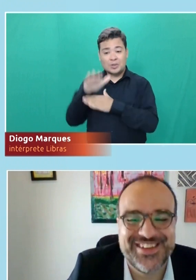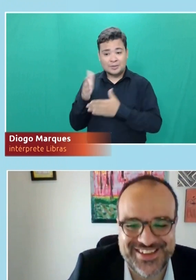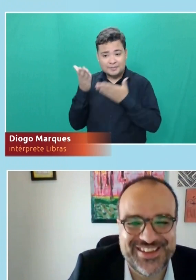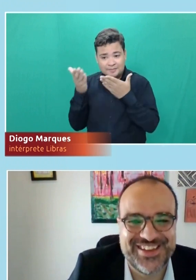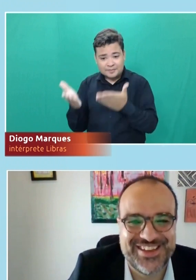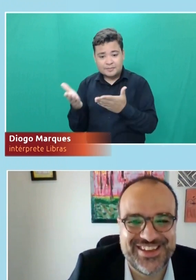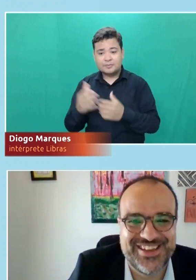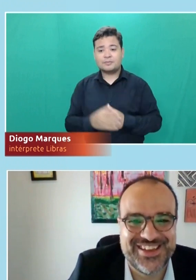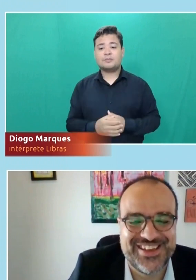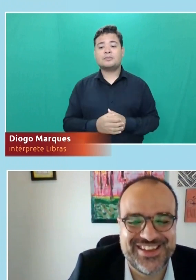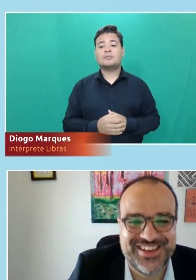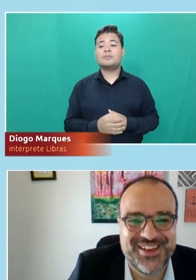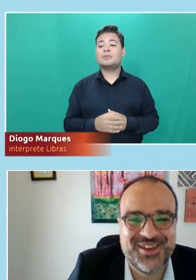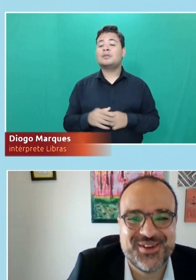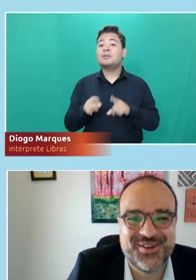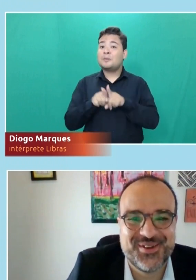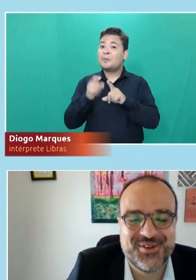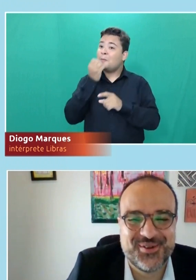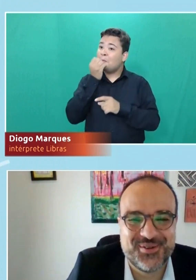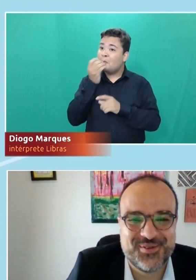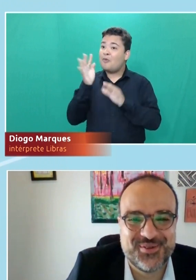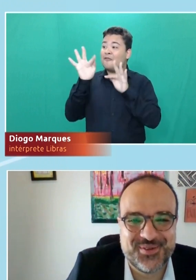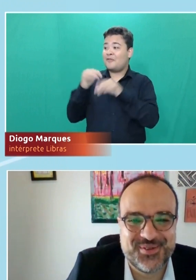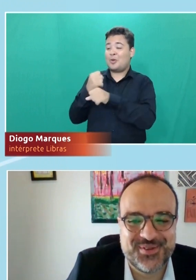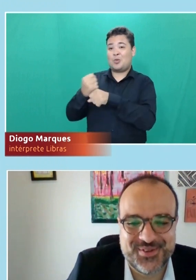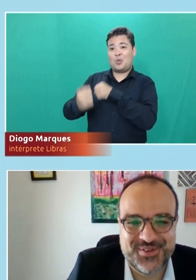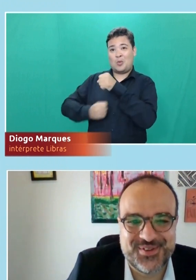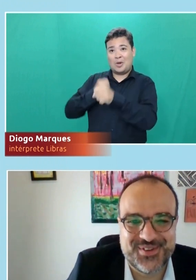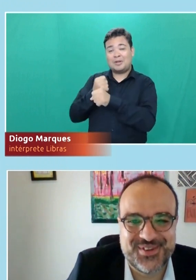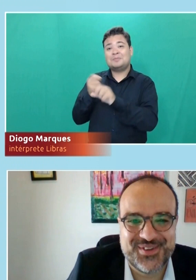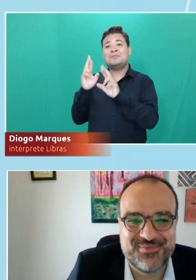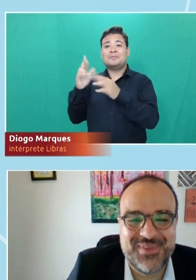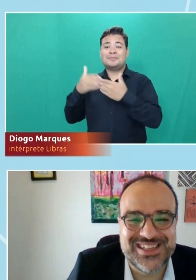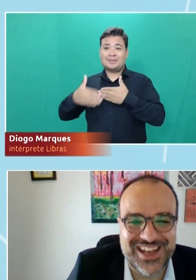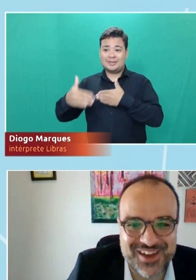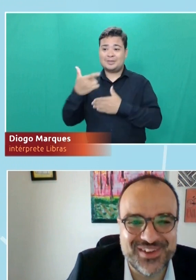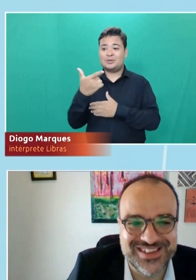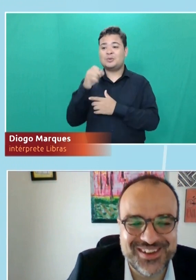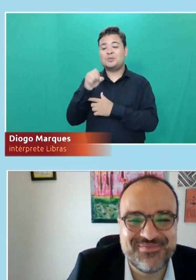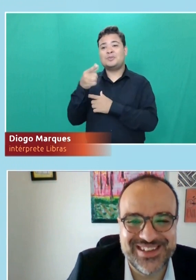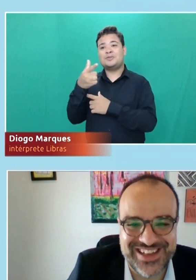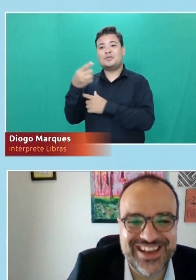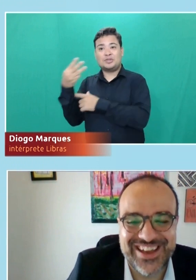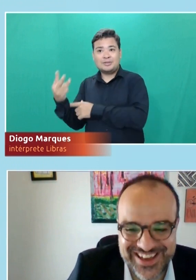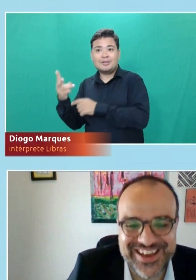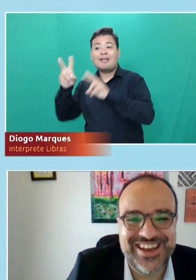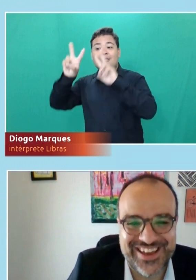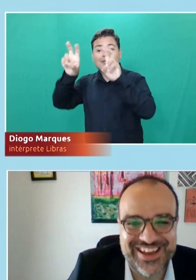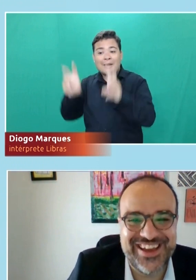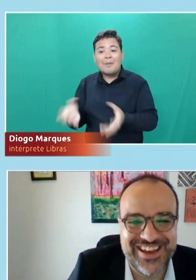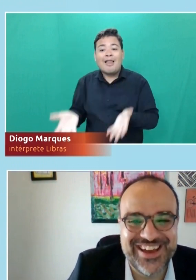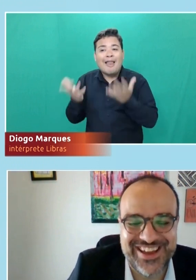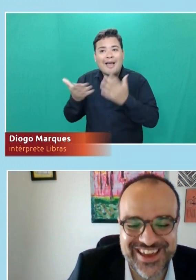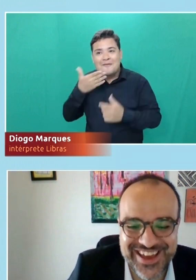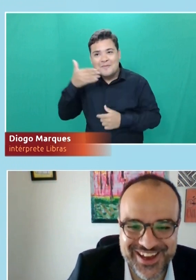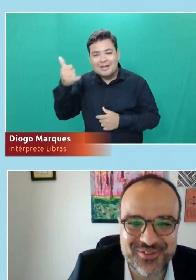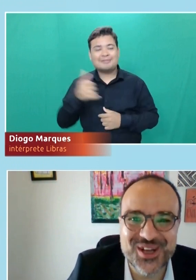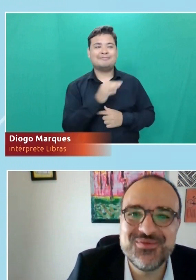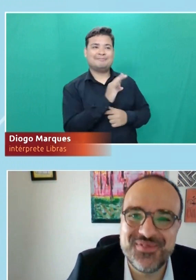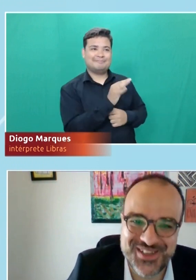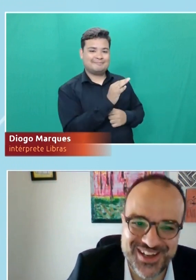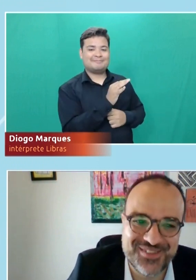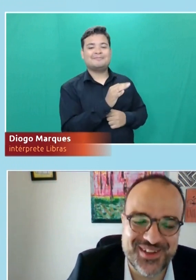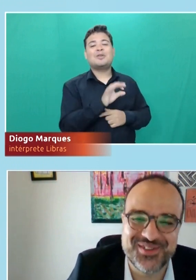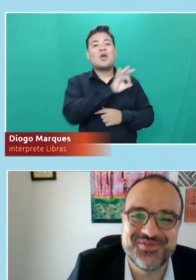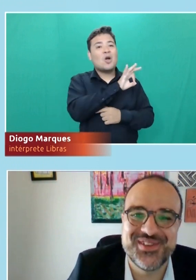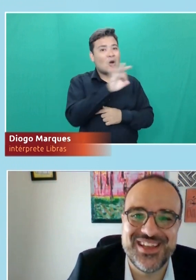senhor. Bom final de ano, né? Espero que em 2023 a gente possa falar de assuntos menos tensos, mais leves, mais auspiciosos. Um